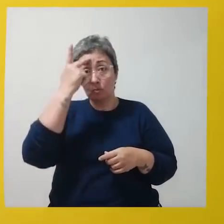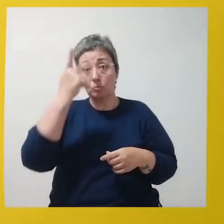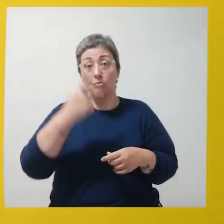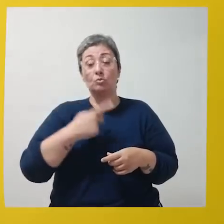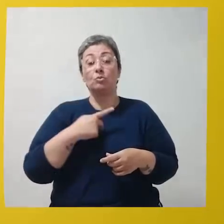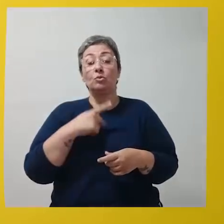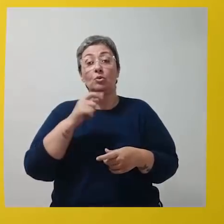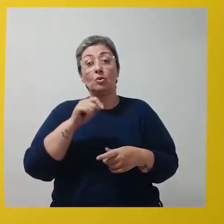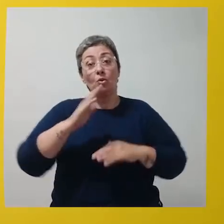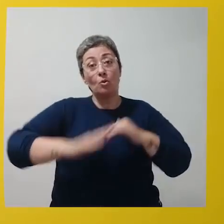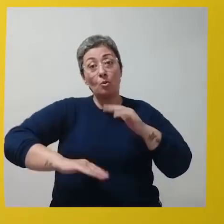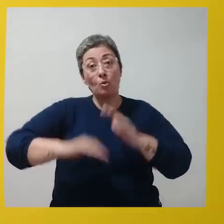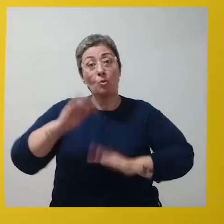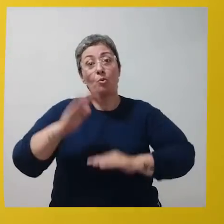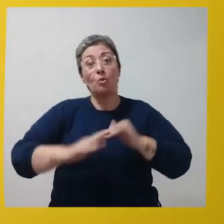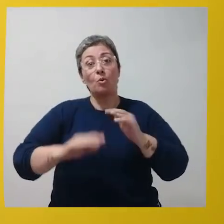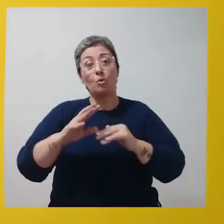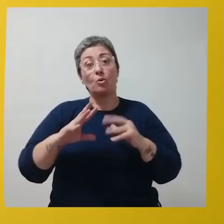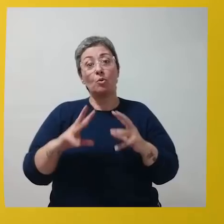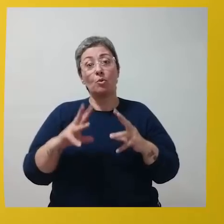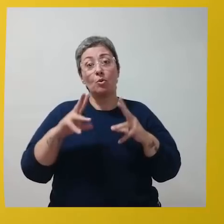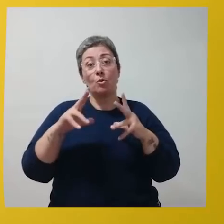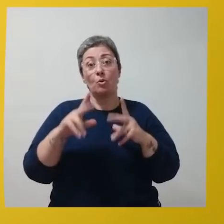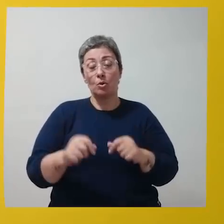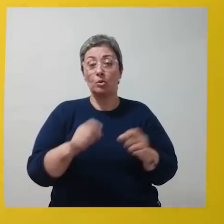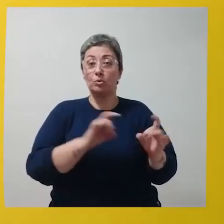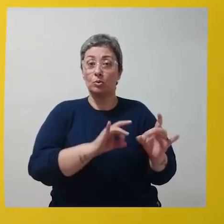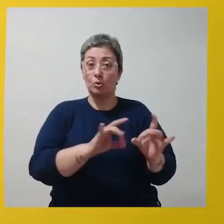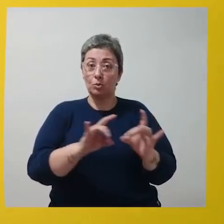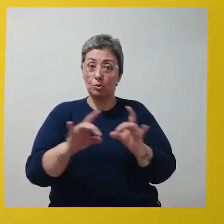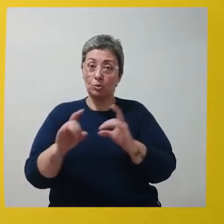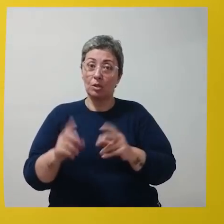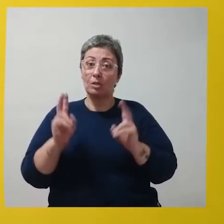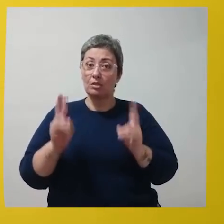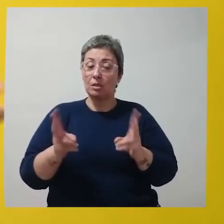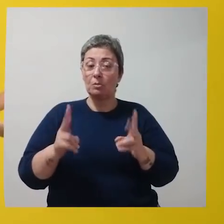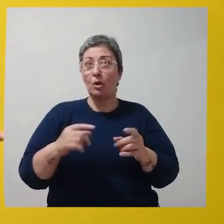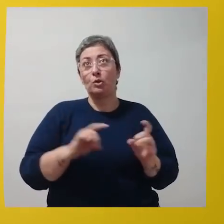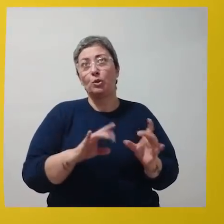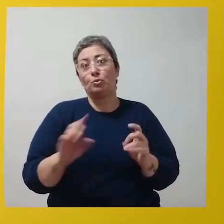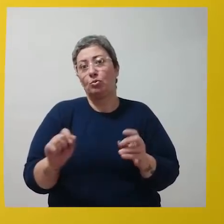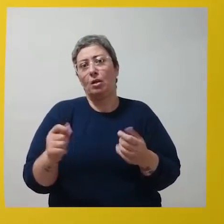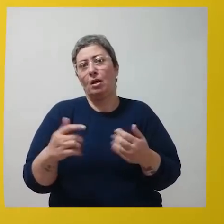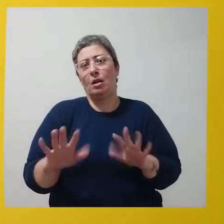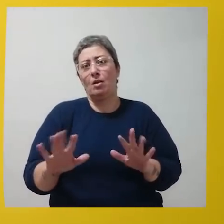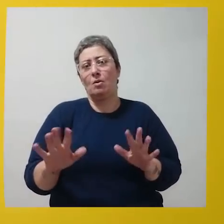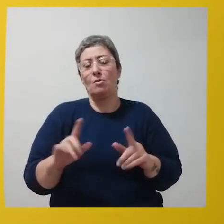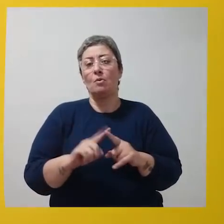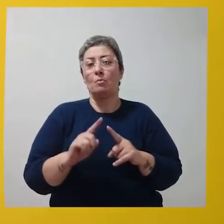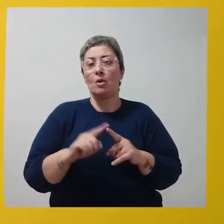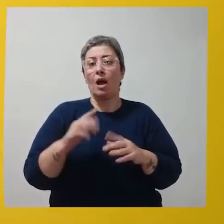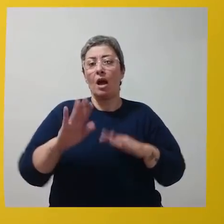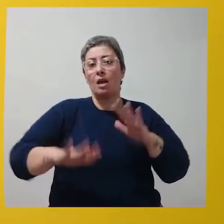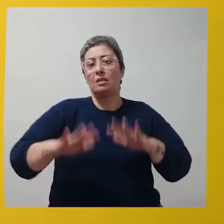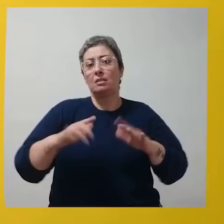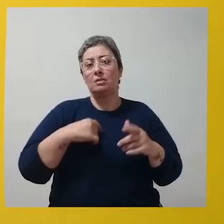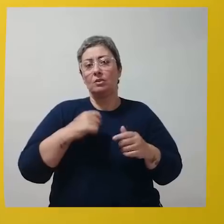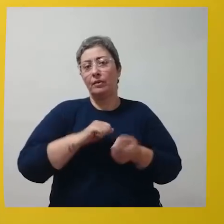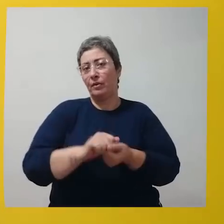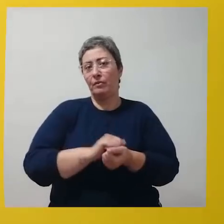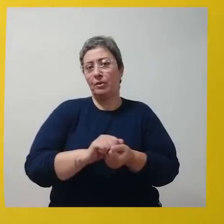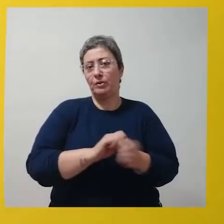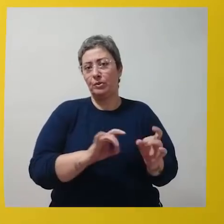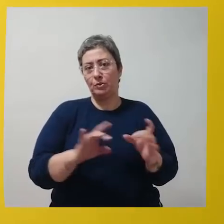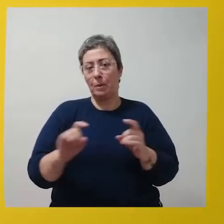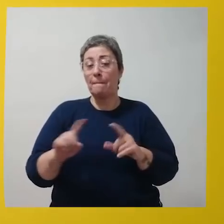autonomia fazendo essa atividade todos os dias, toda vez, né? Não vou falar todos os dias, que nem sempre a gente lava roupa todos